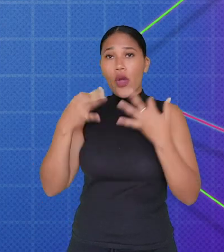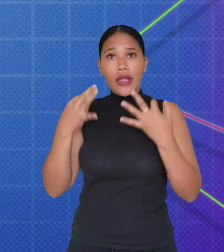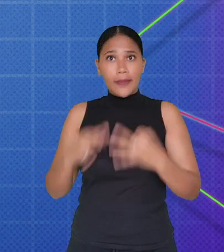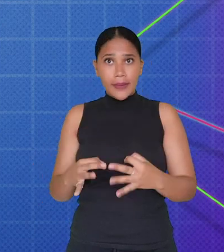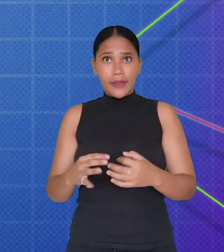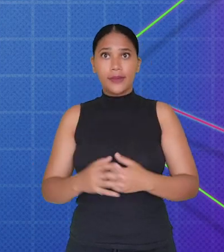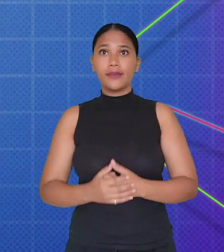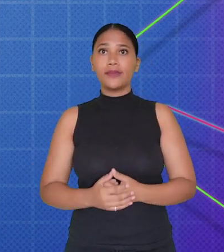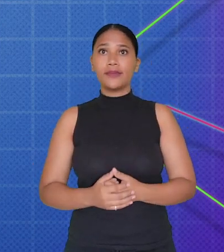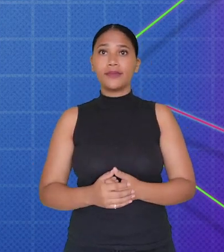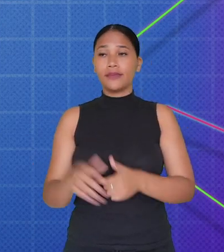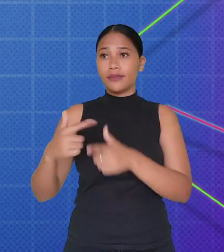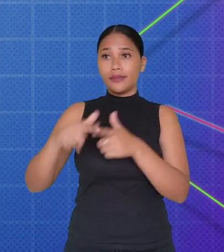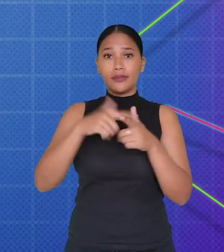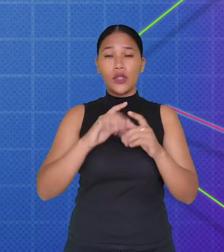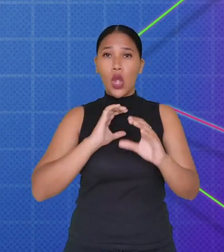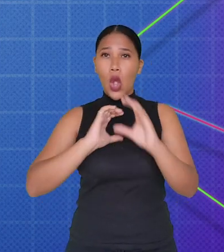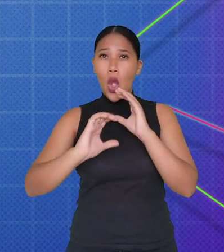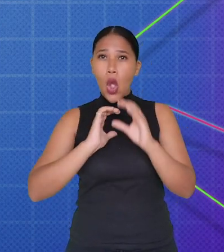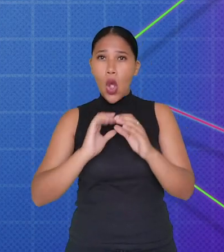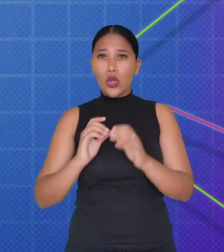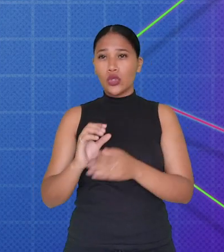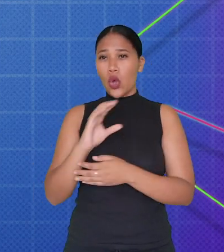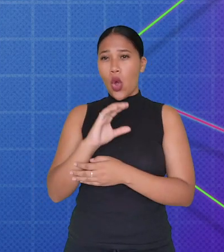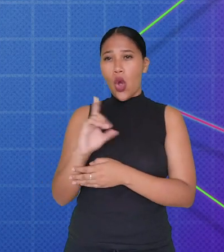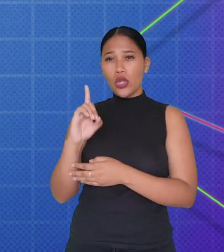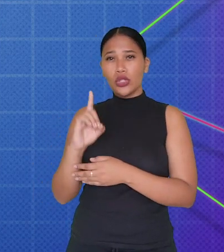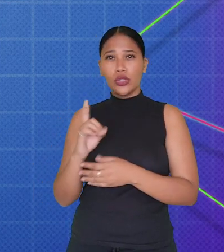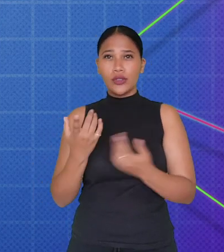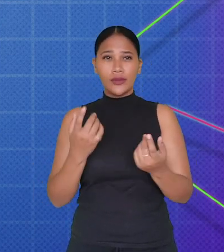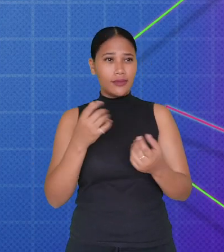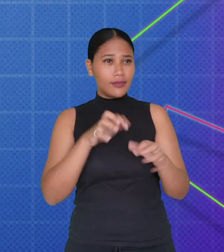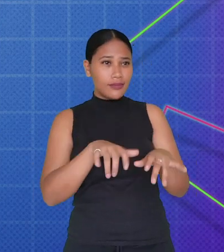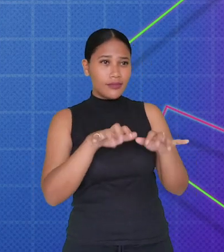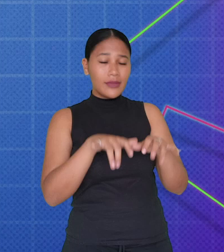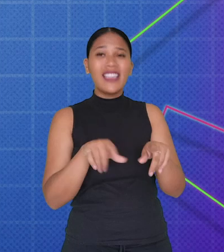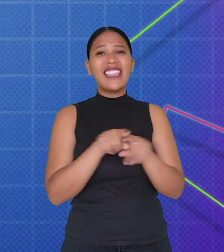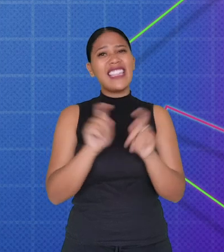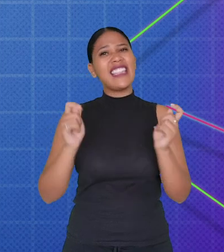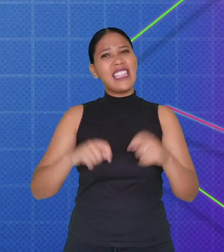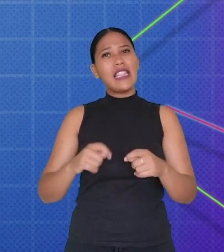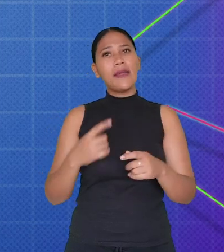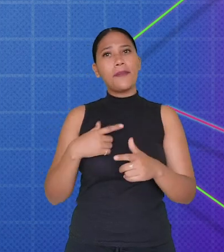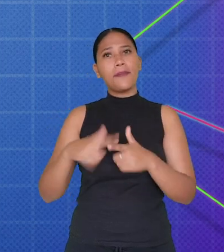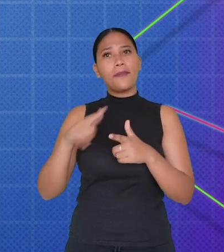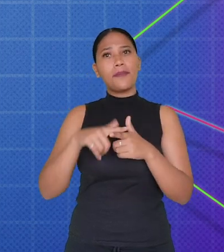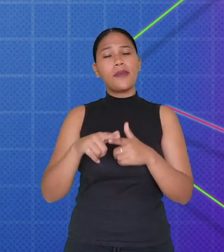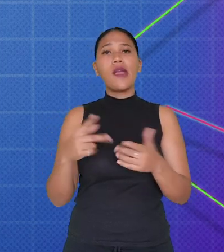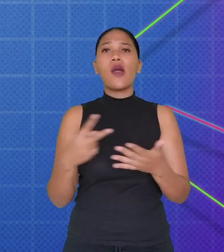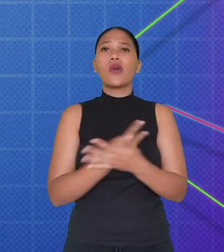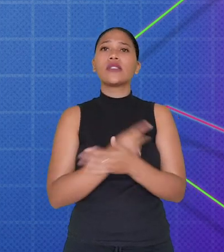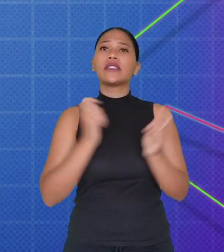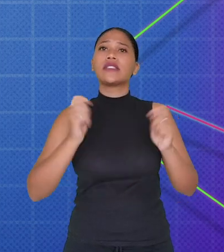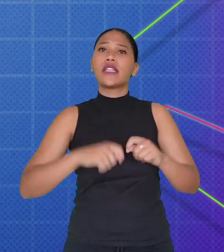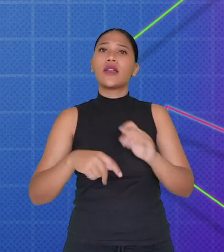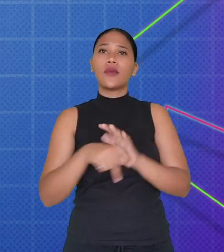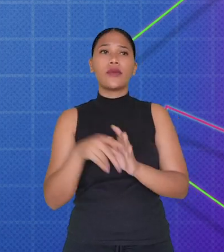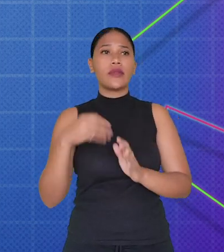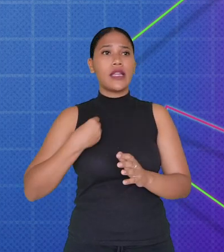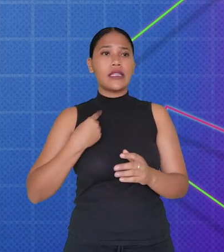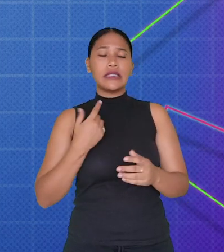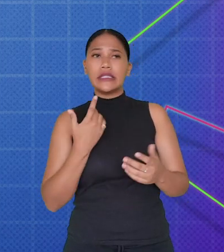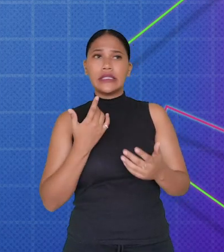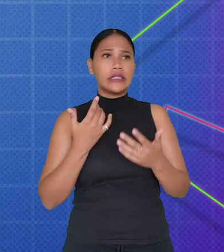funcionando corretamente problemas de comunicação do código com a máquina também podem ser uma causa de erros de programação isso pode acontecer